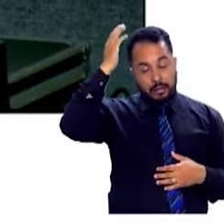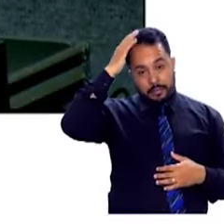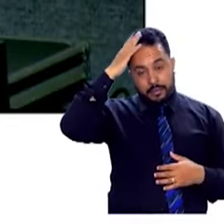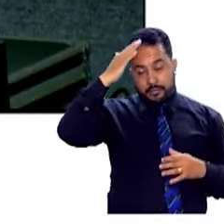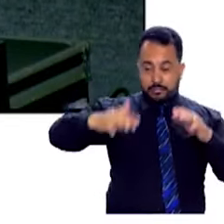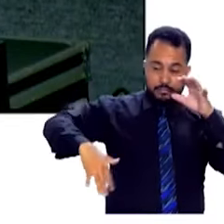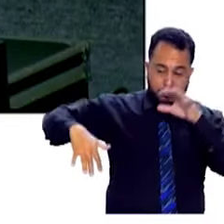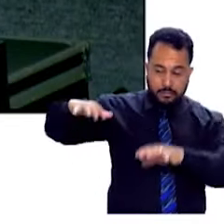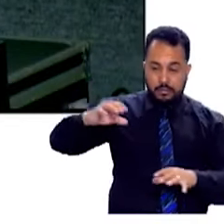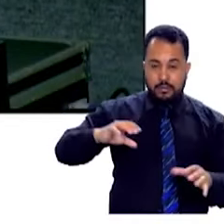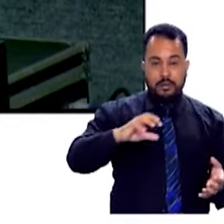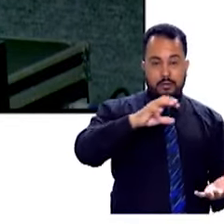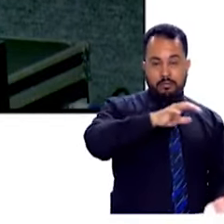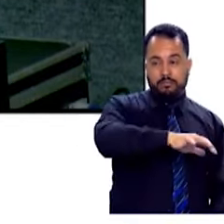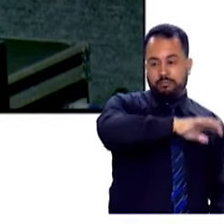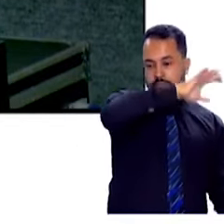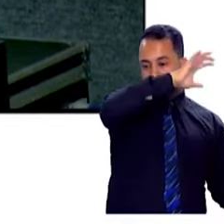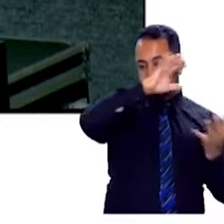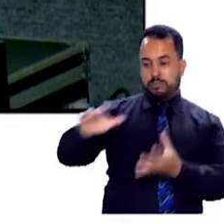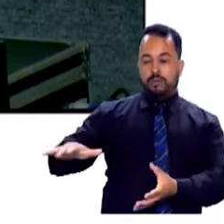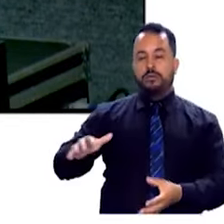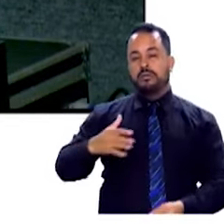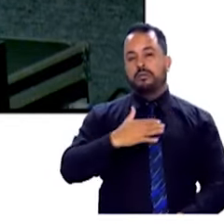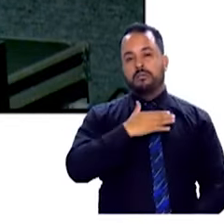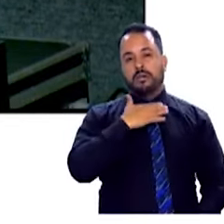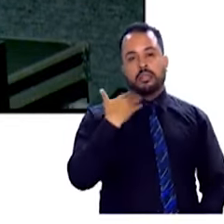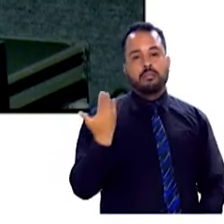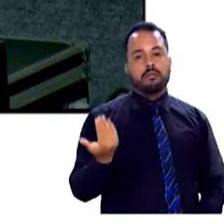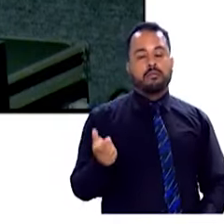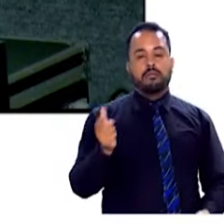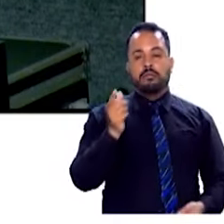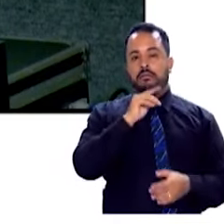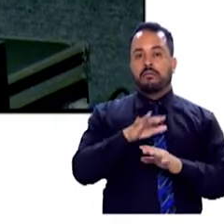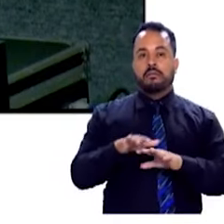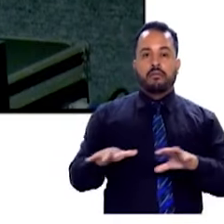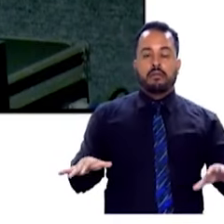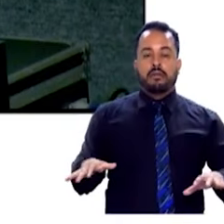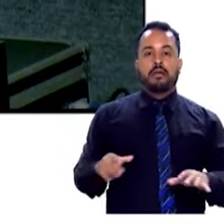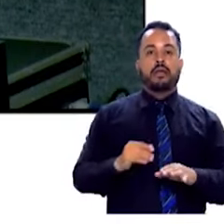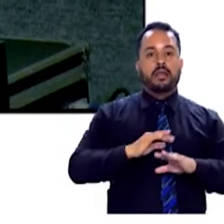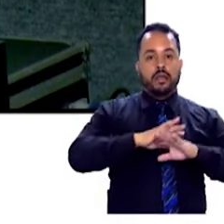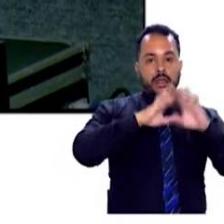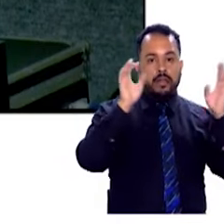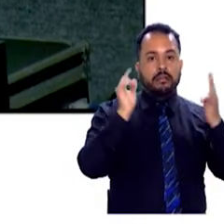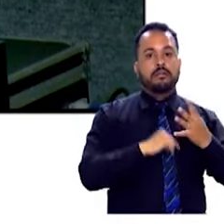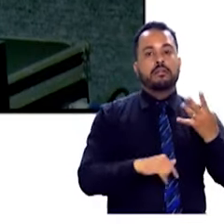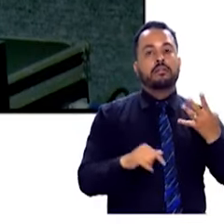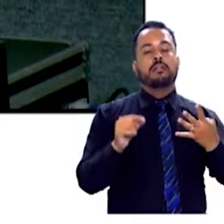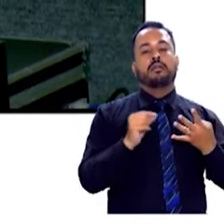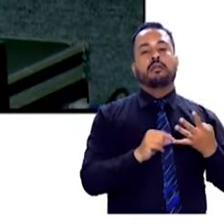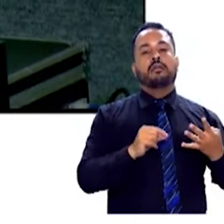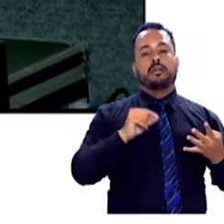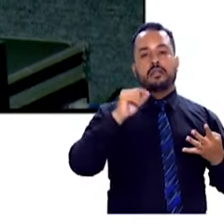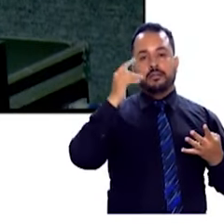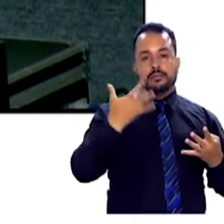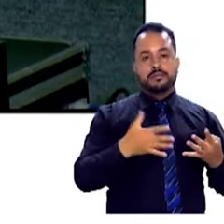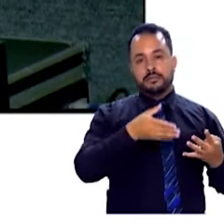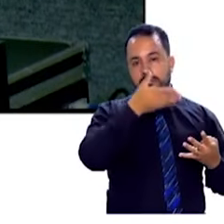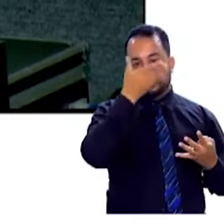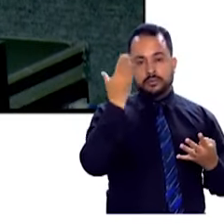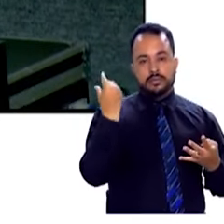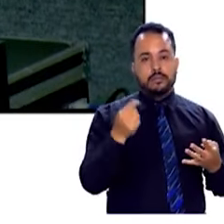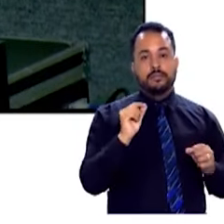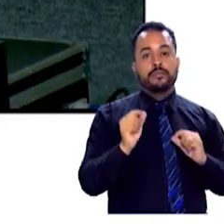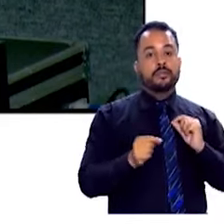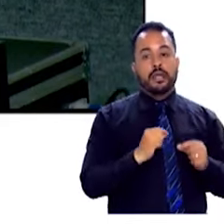e eh matou o sujeito mas claramente o tribunal anterior esqueceu de dizer que o ato ilícito tem que ter a